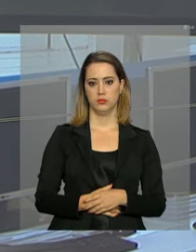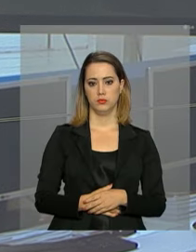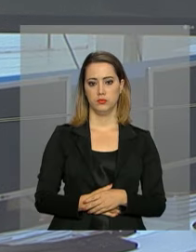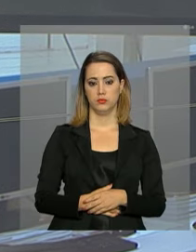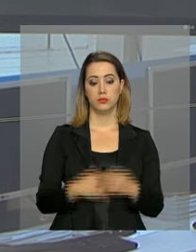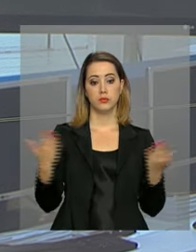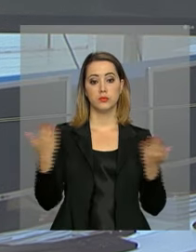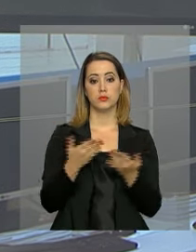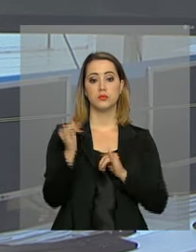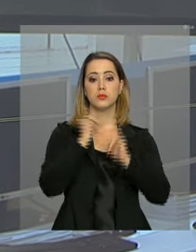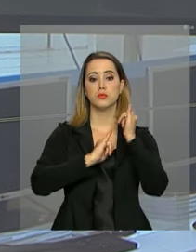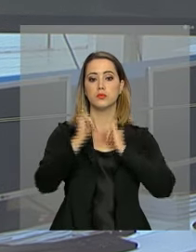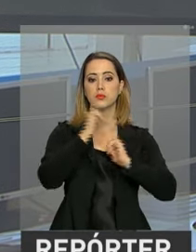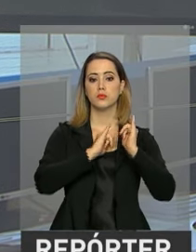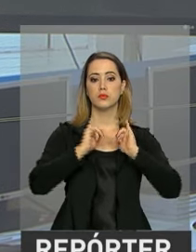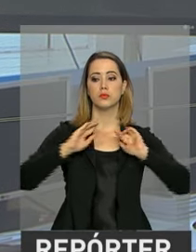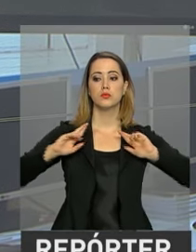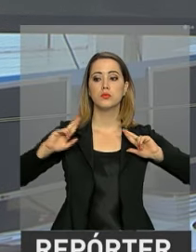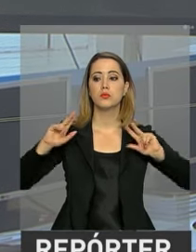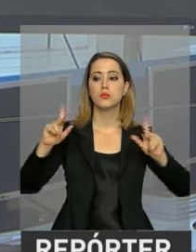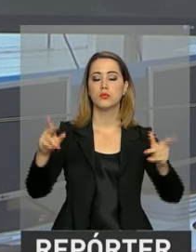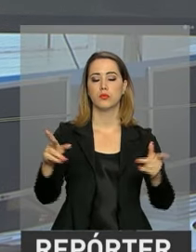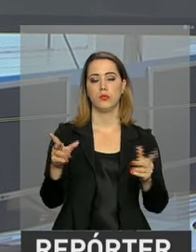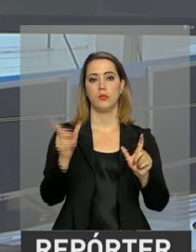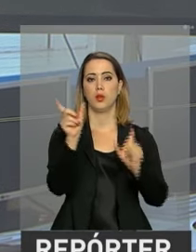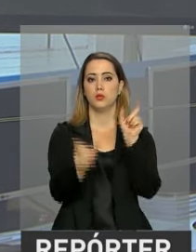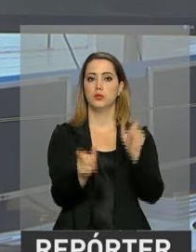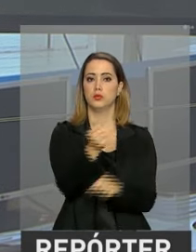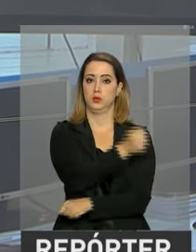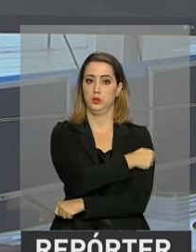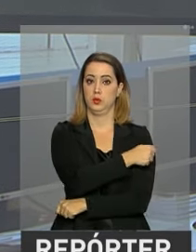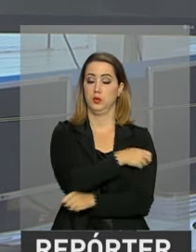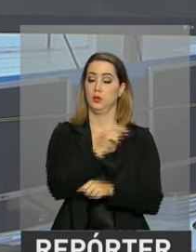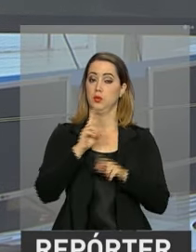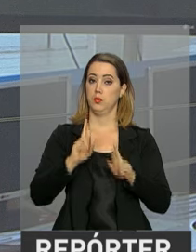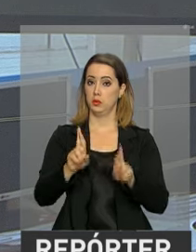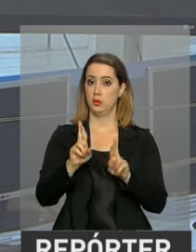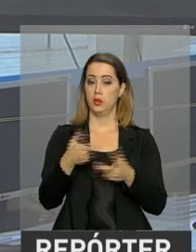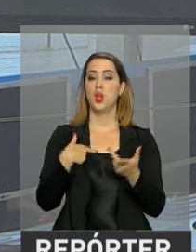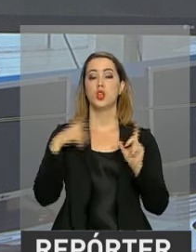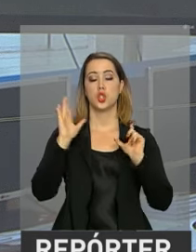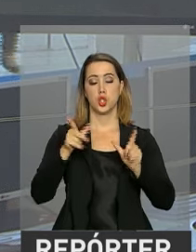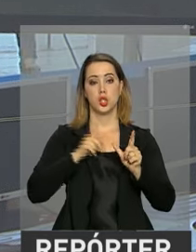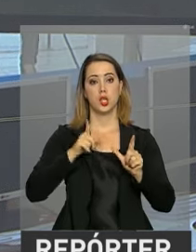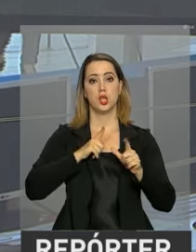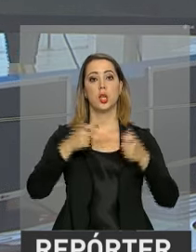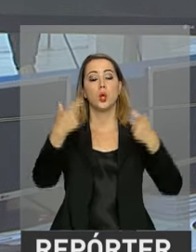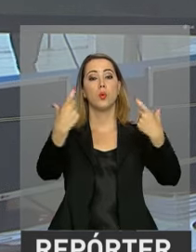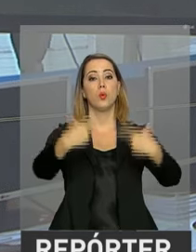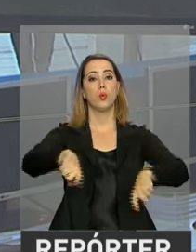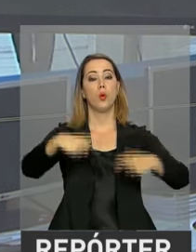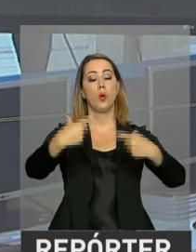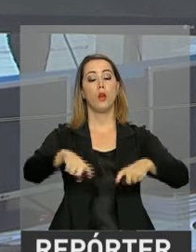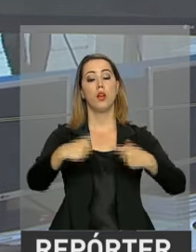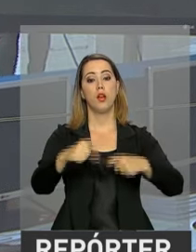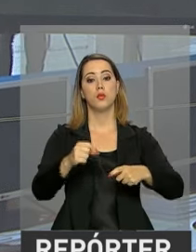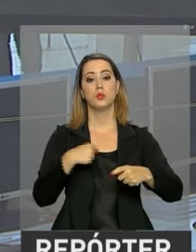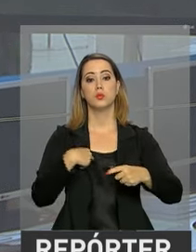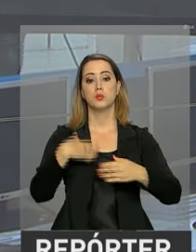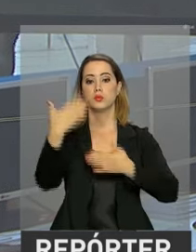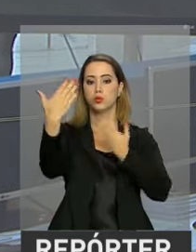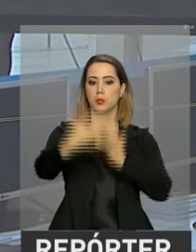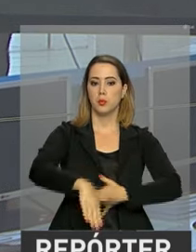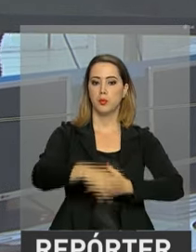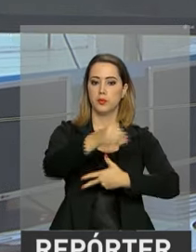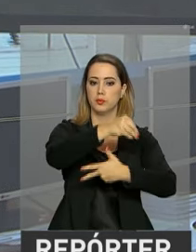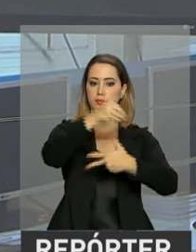agora uma informação que muitos Estudantes estão esperando já estão disponíveis os novos cartões de confirmação com as informações sobre os locais de